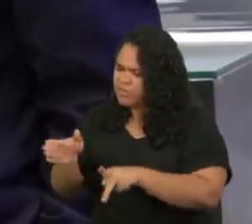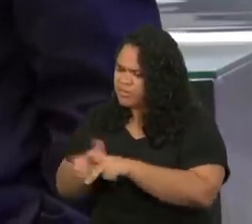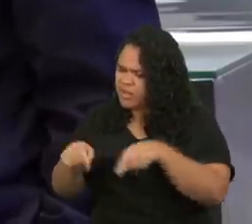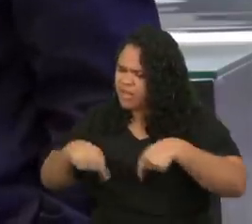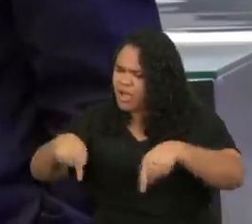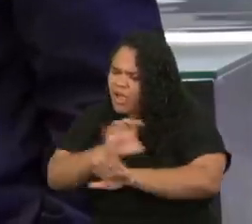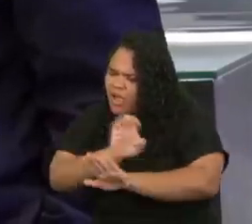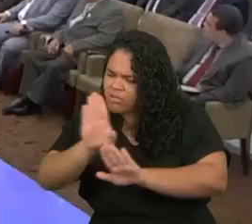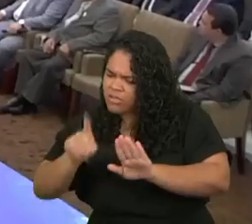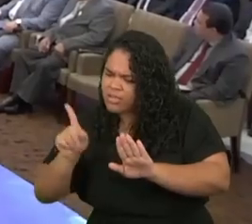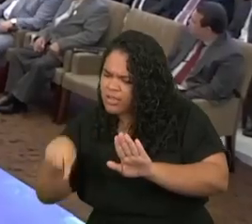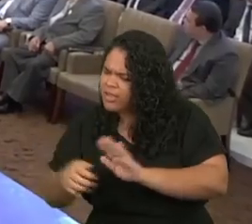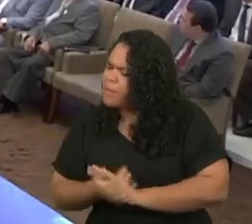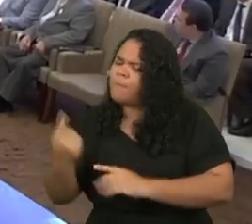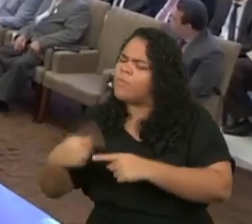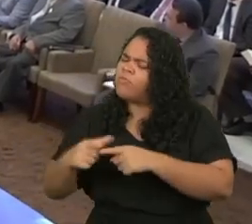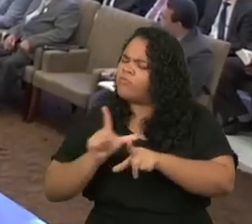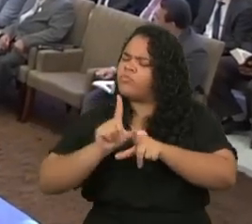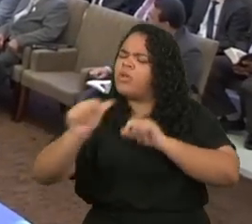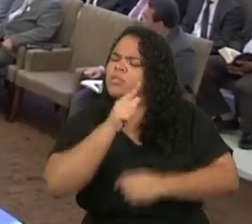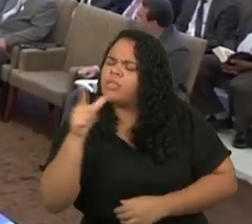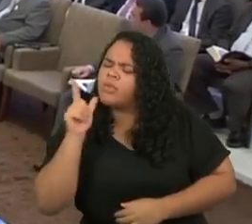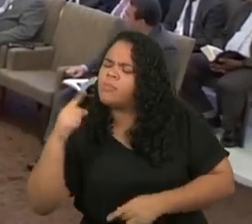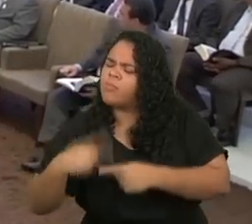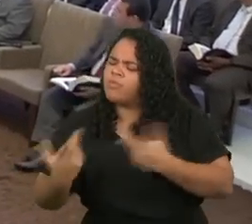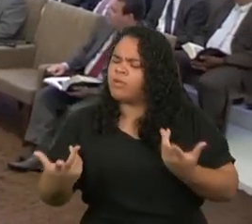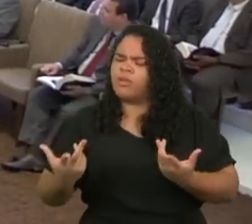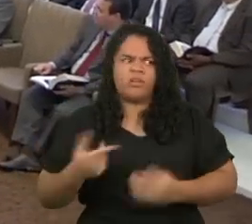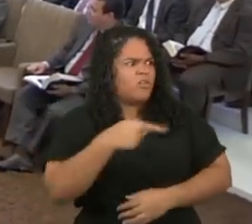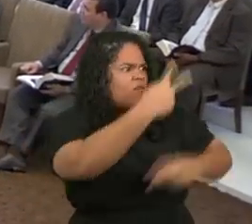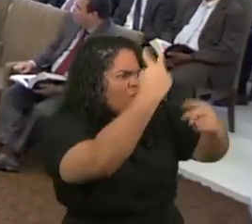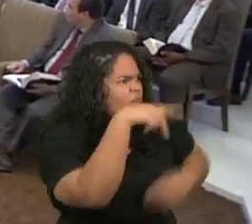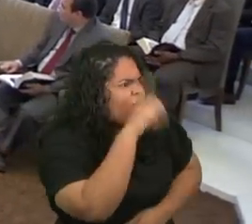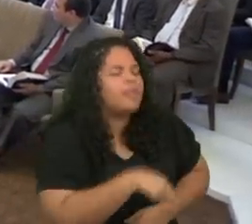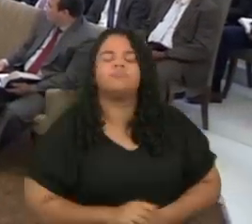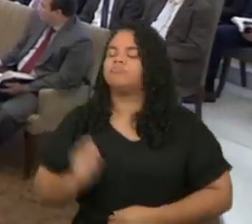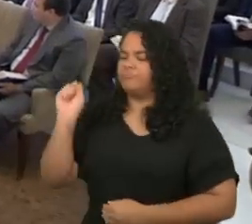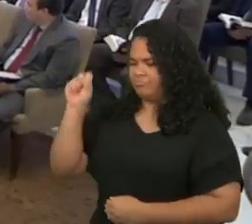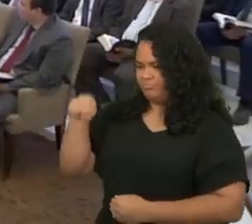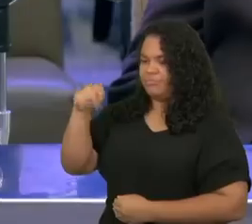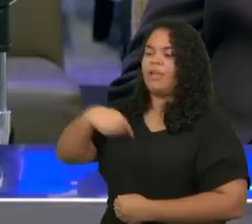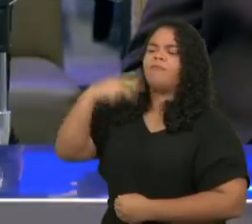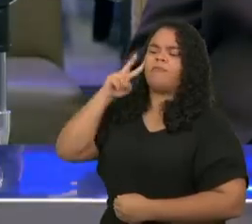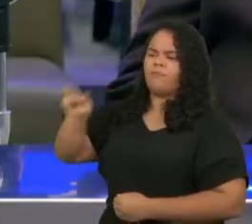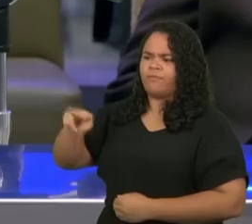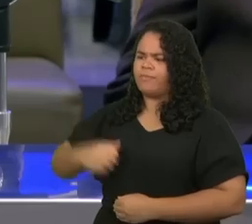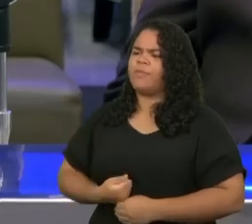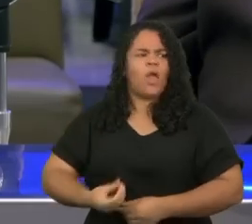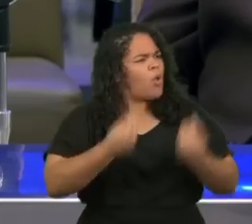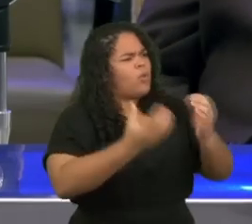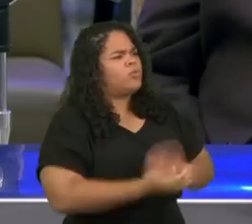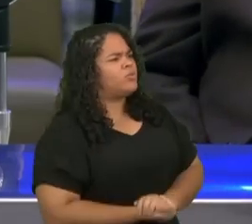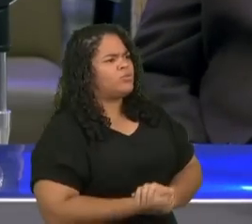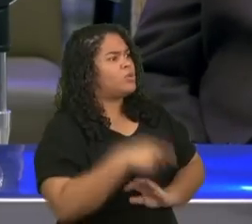estava se ouviu eu disse eu vi como foi que você ouviu Se o senhor